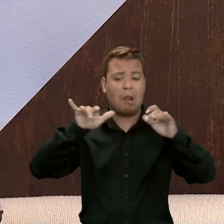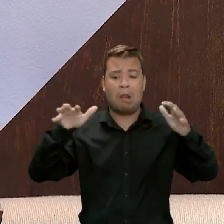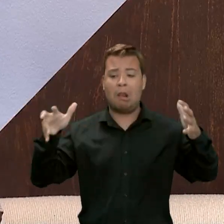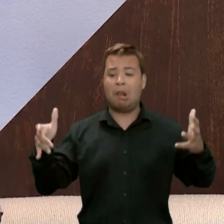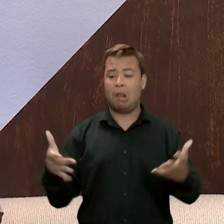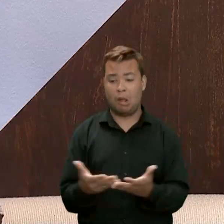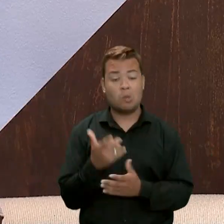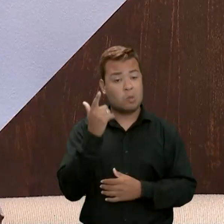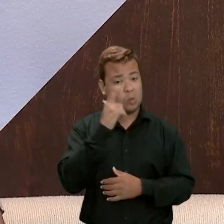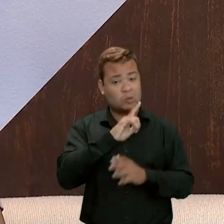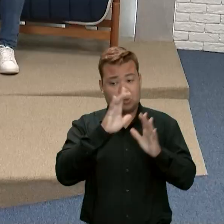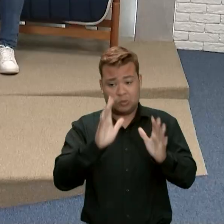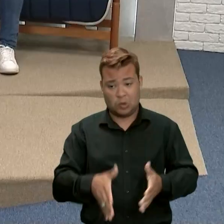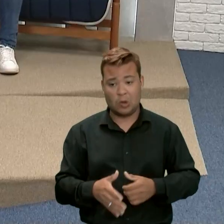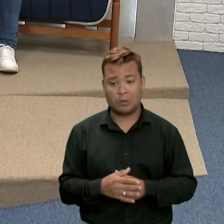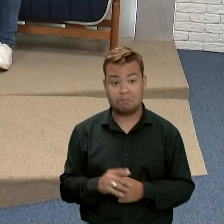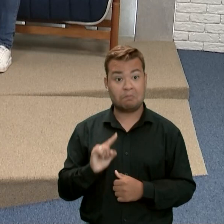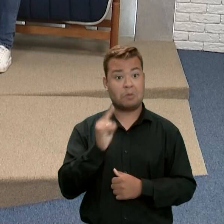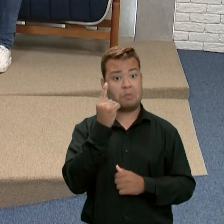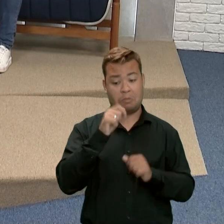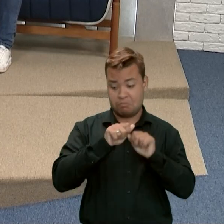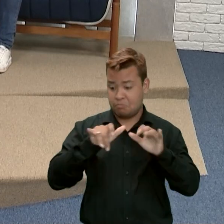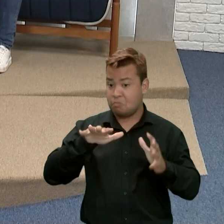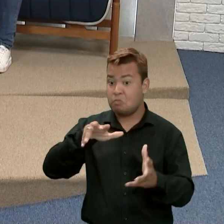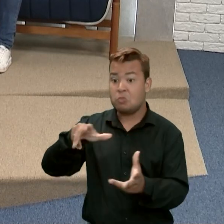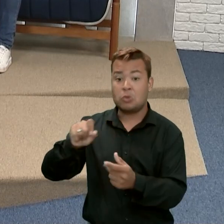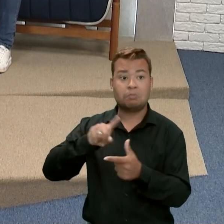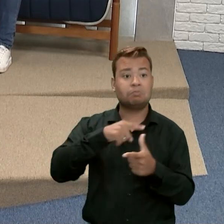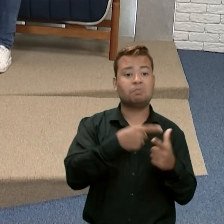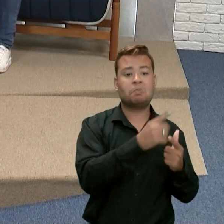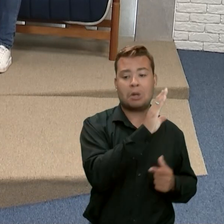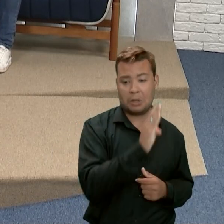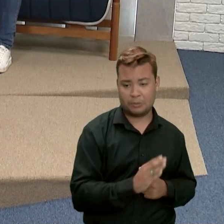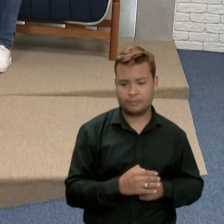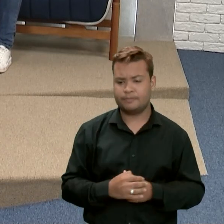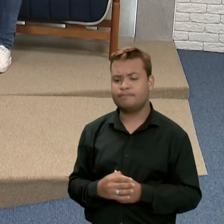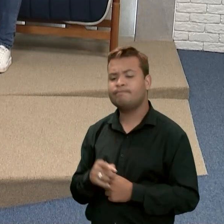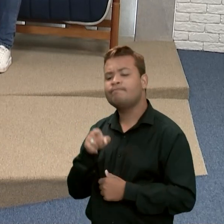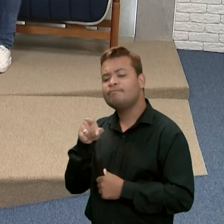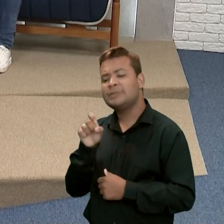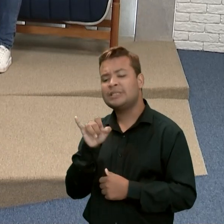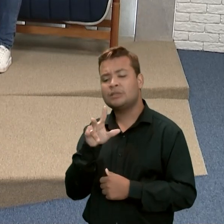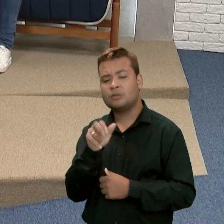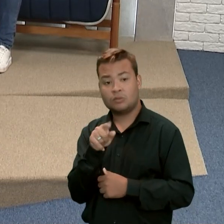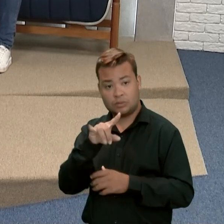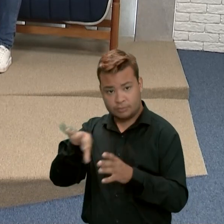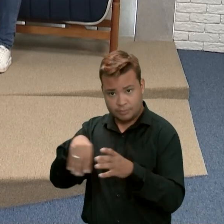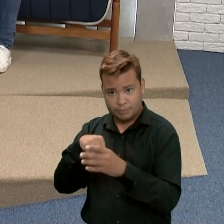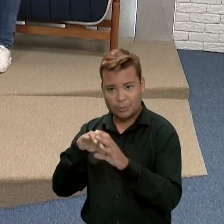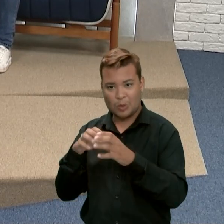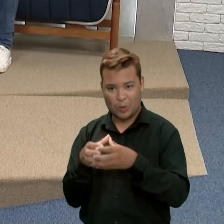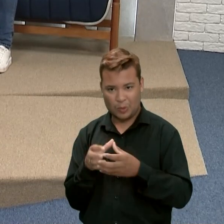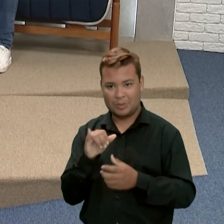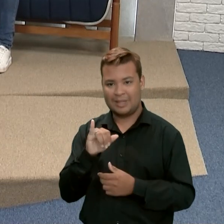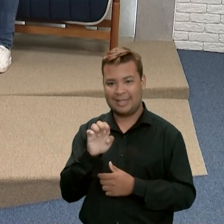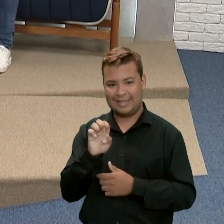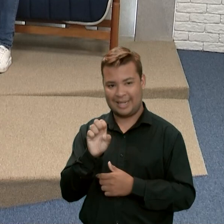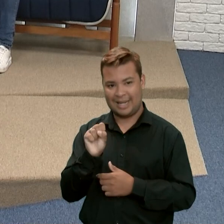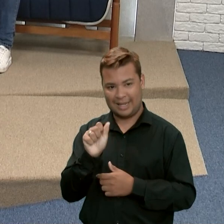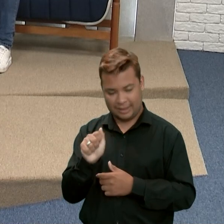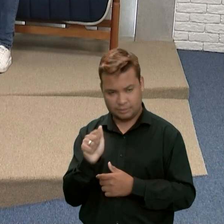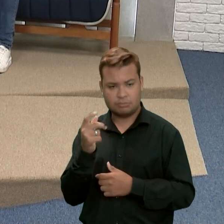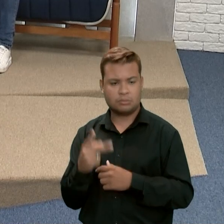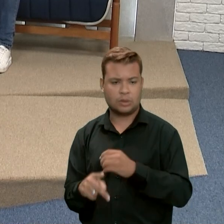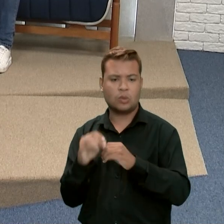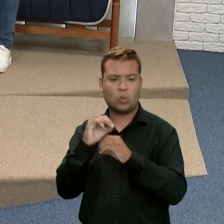Brasil. Silvia, e aí, como integrante do IESA, que é o Instituto de Estudos Socioambientais aqui da UFG,